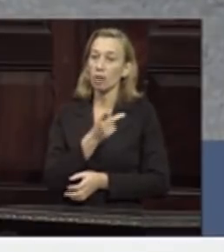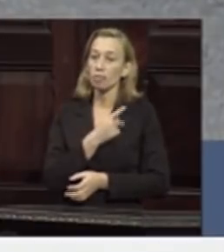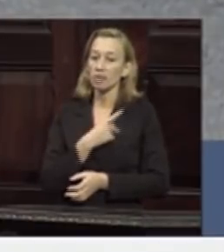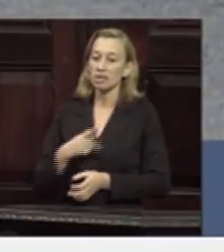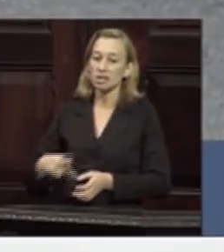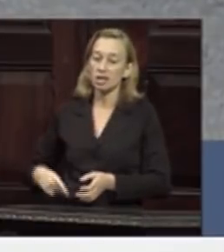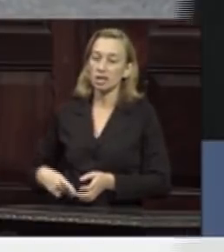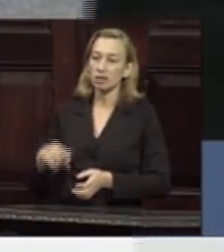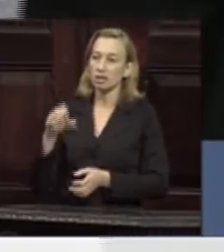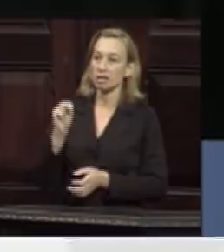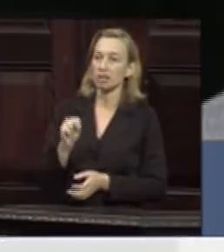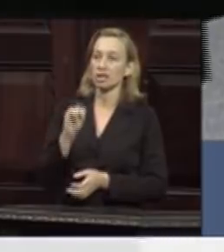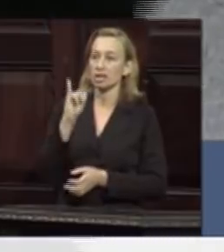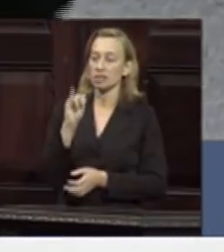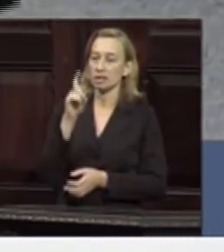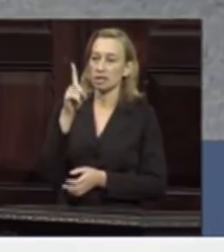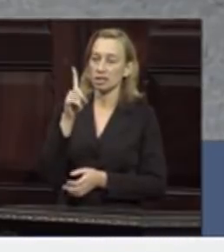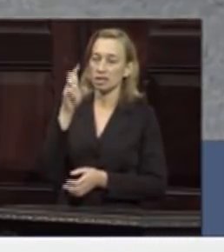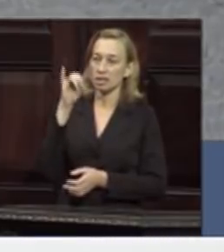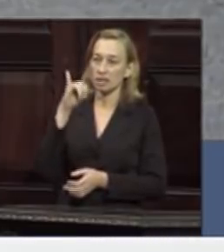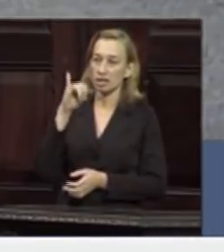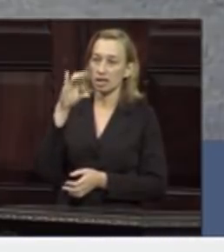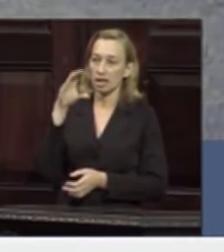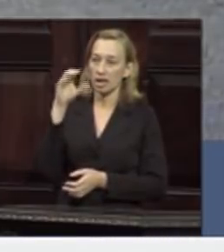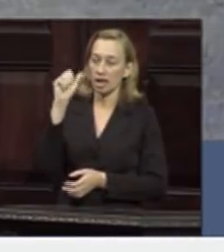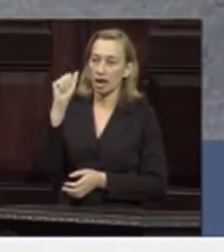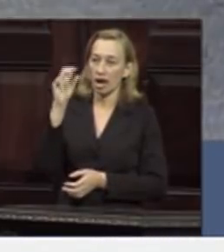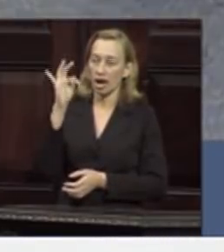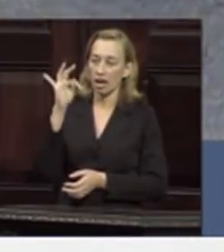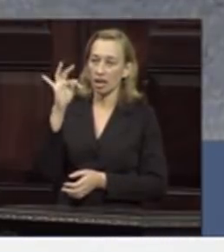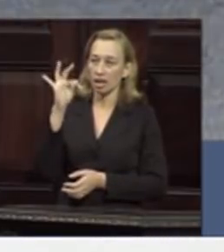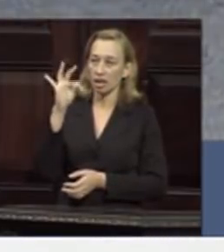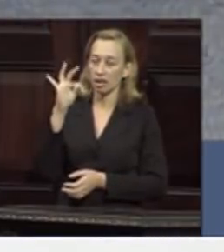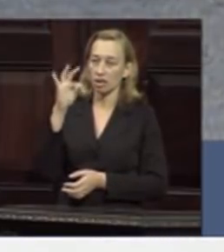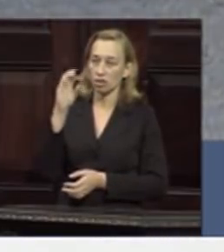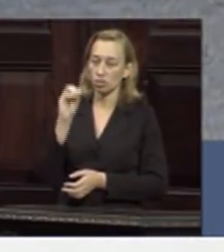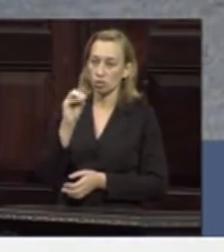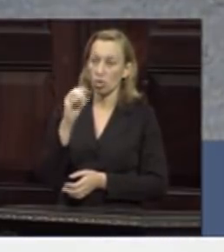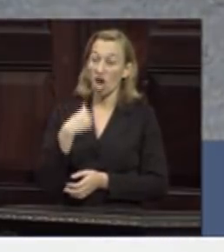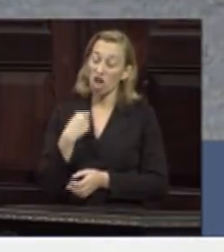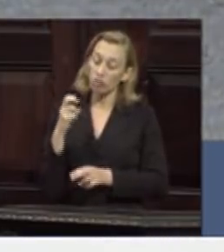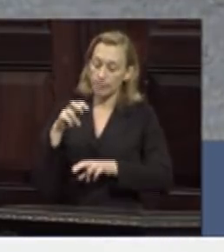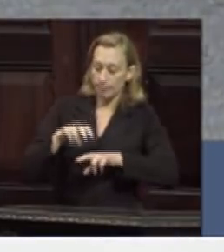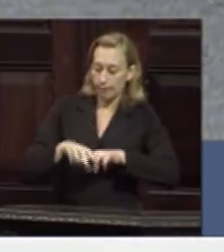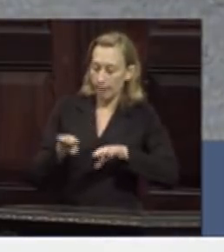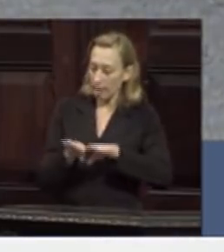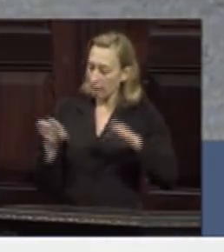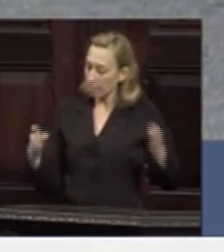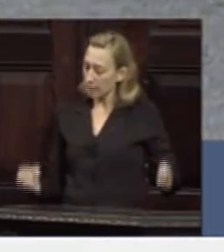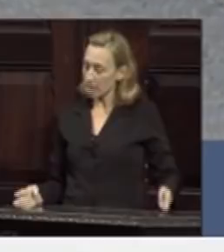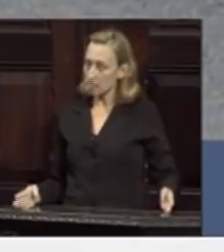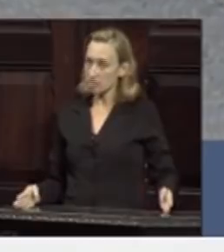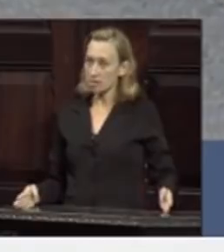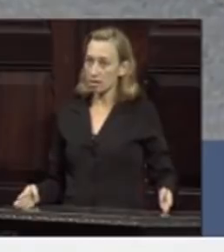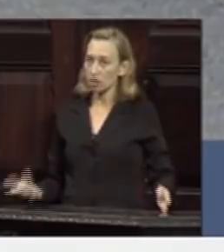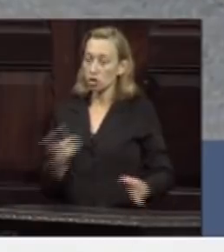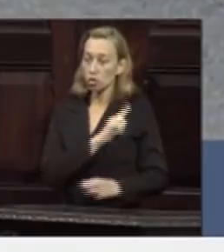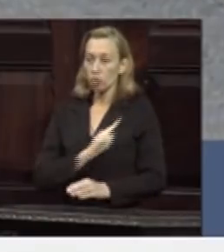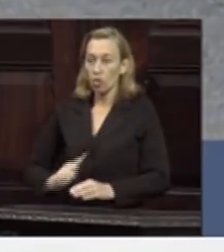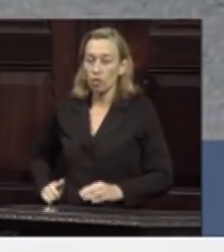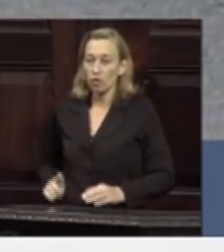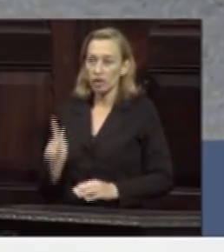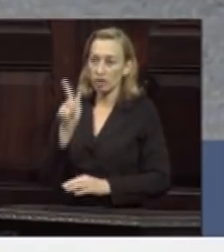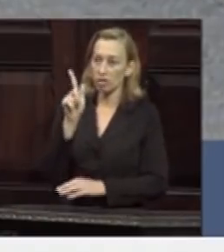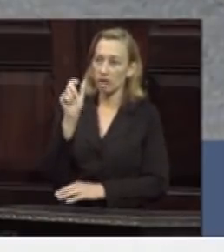de Janeiro e sentei na mesa de negociação, na época com o governo Garotinho, para